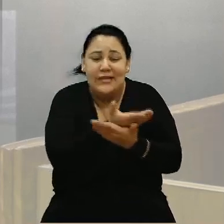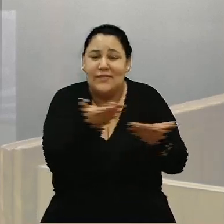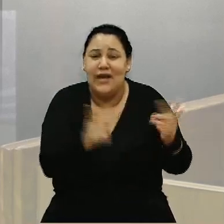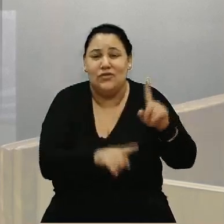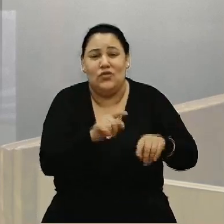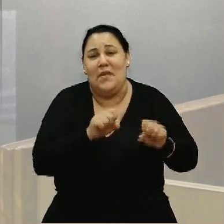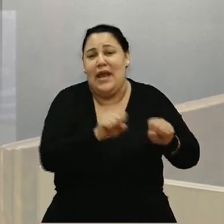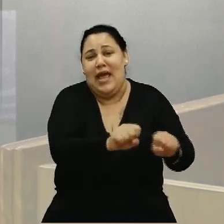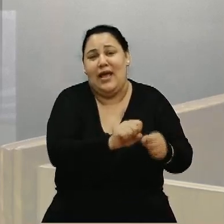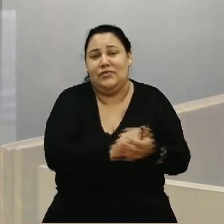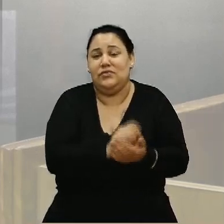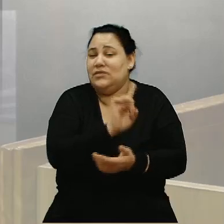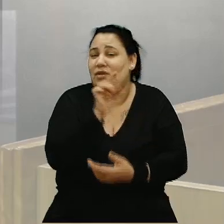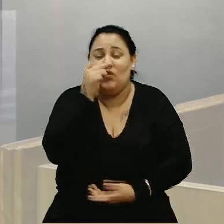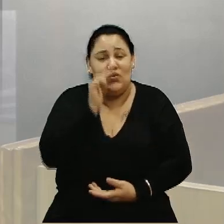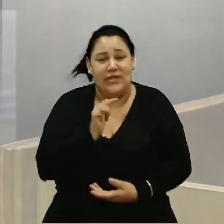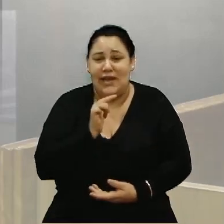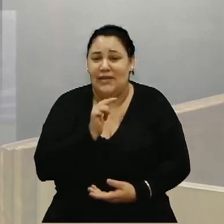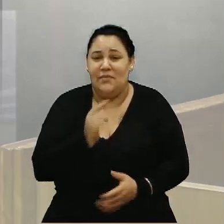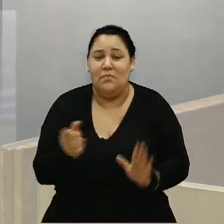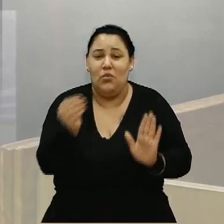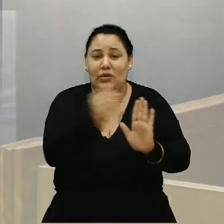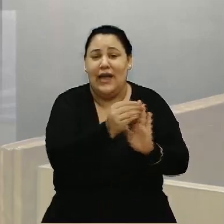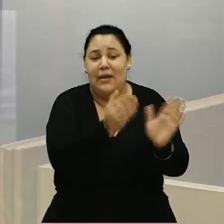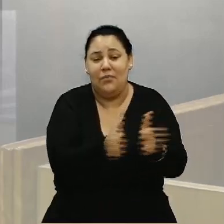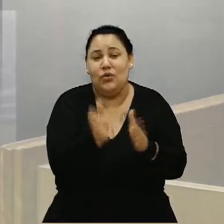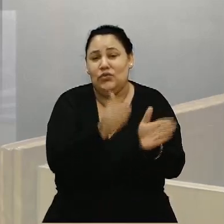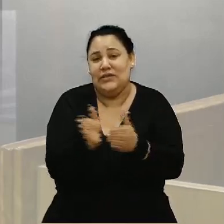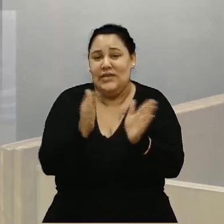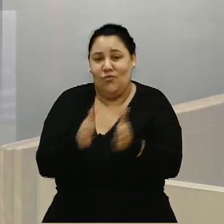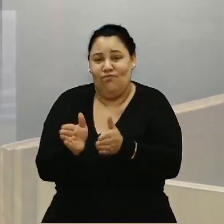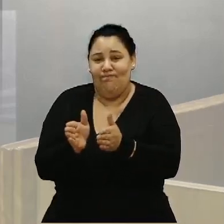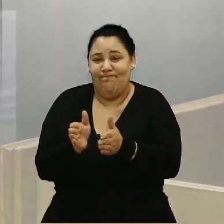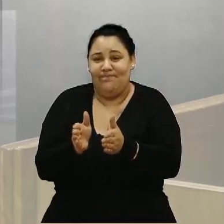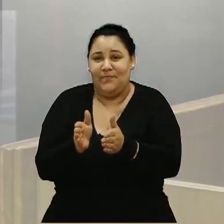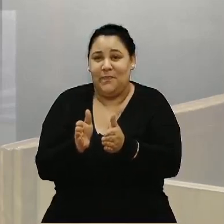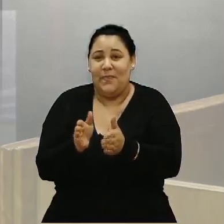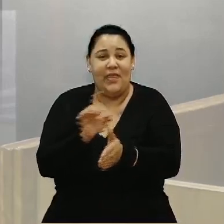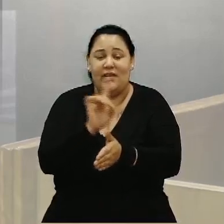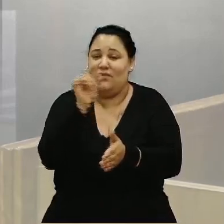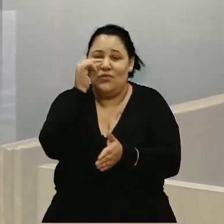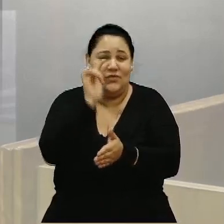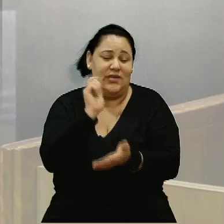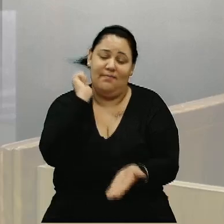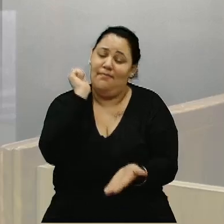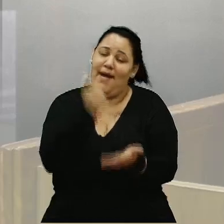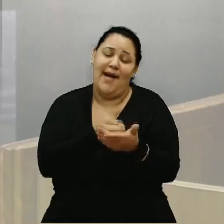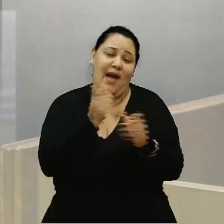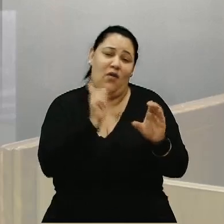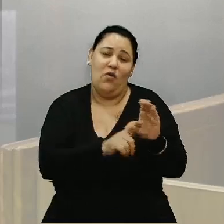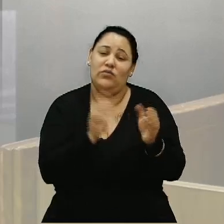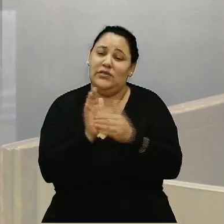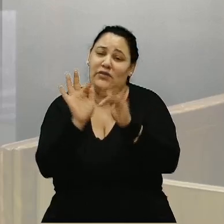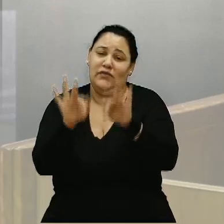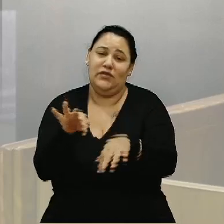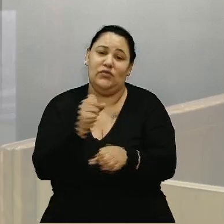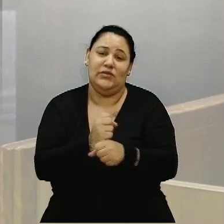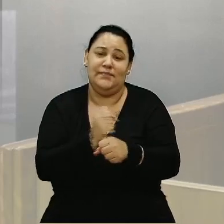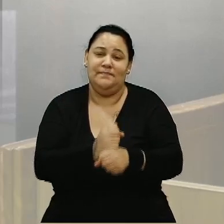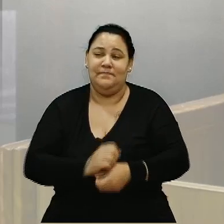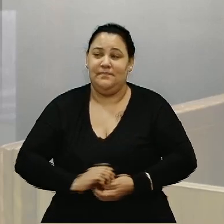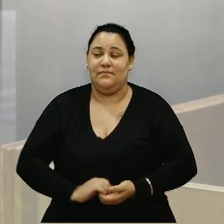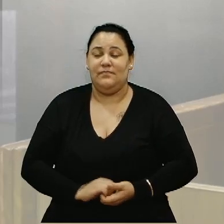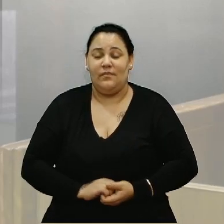Eles não estão conseguindo colocar a produção deles, eles não vão conseguir pagar as contas até o final do ano.